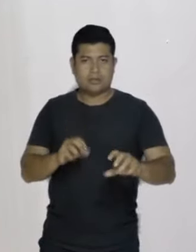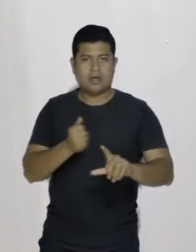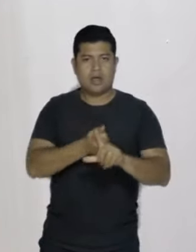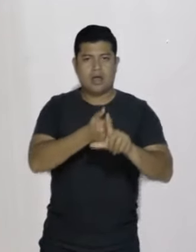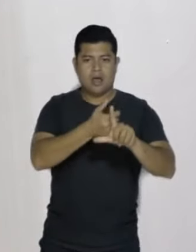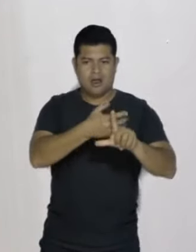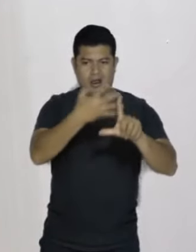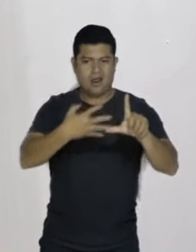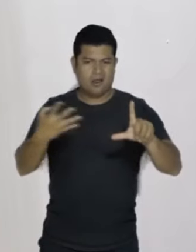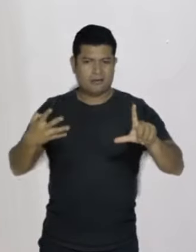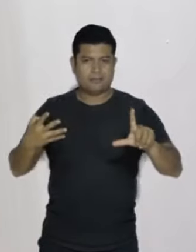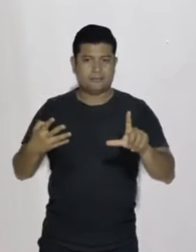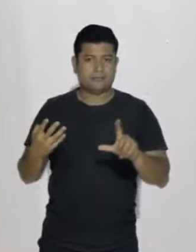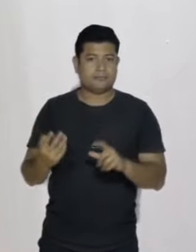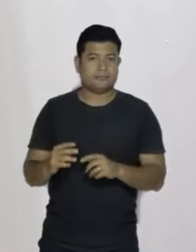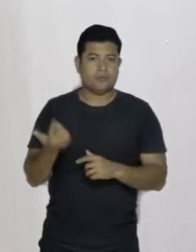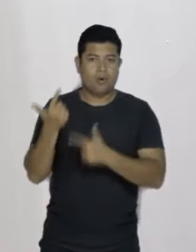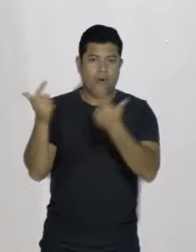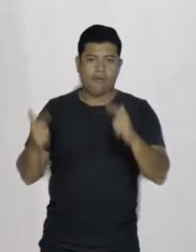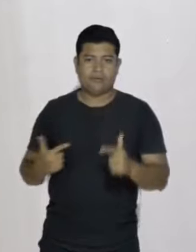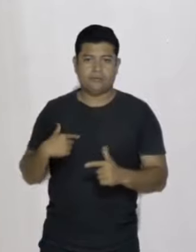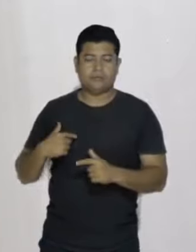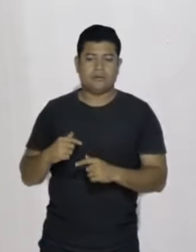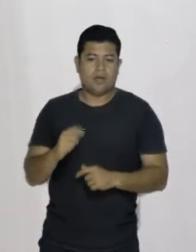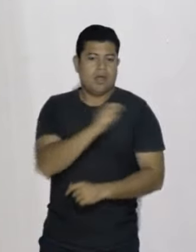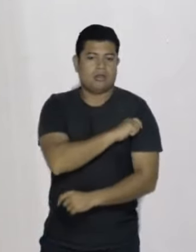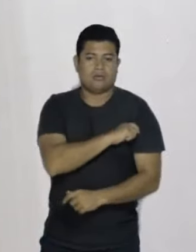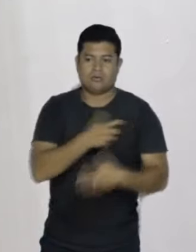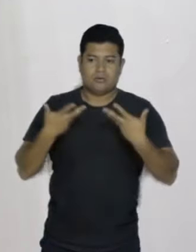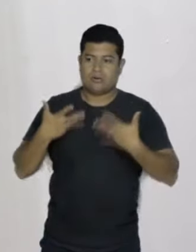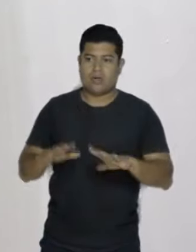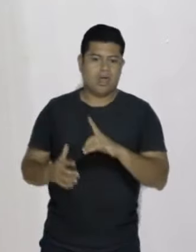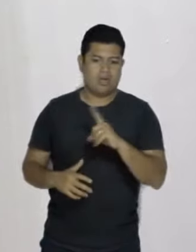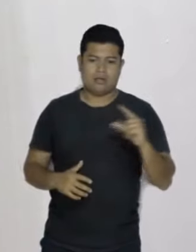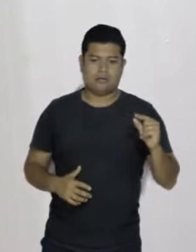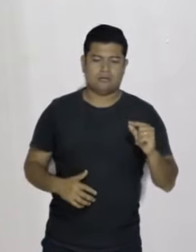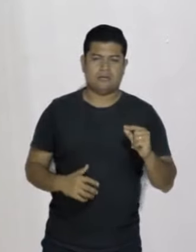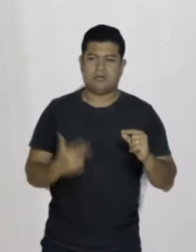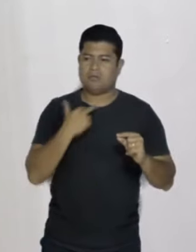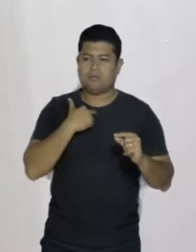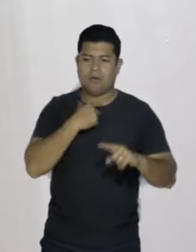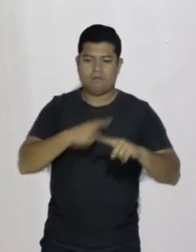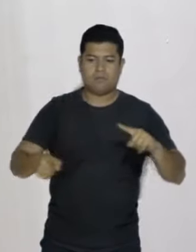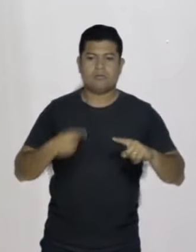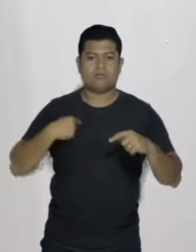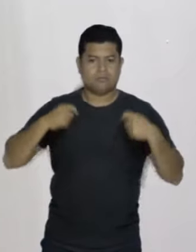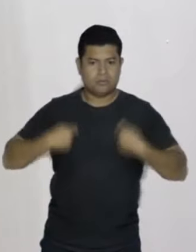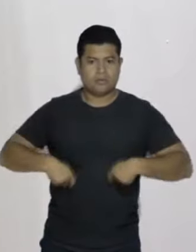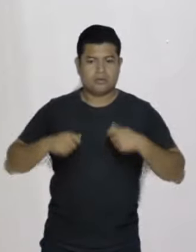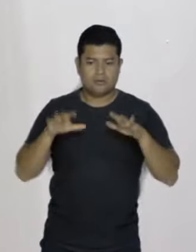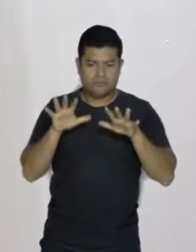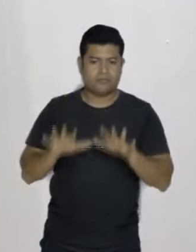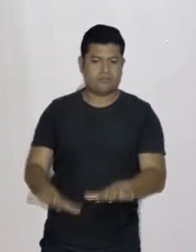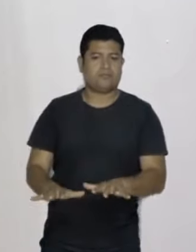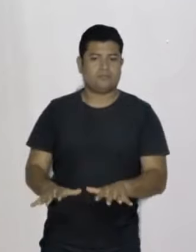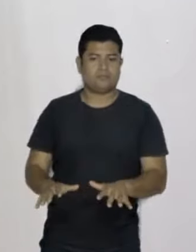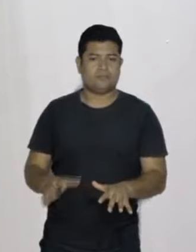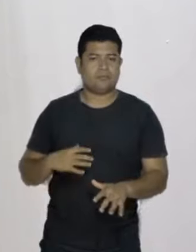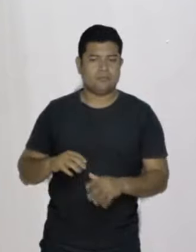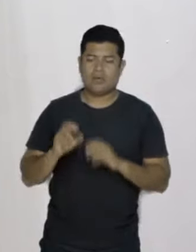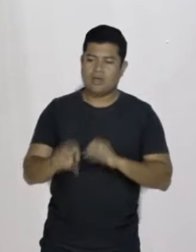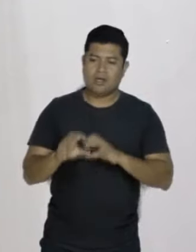coisas aí deixa o aluno sair mas só que não é isso não adianta e pai lá pedir para não ter não